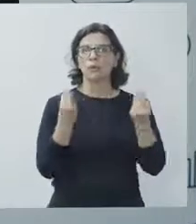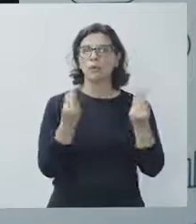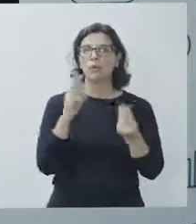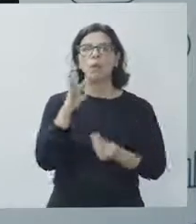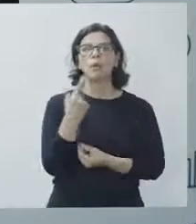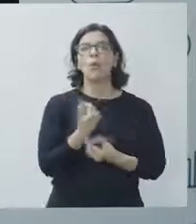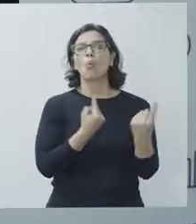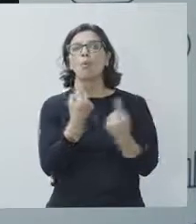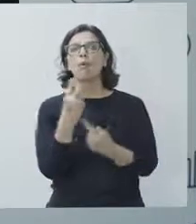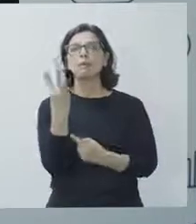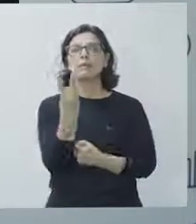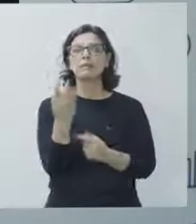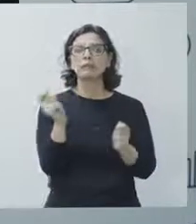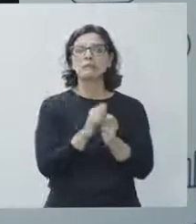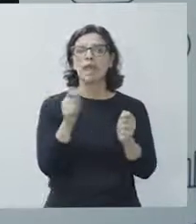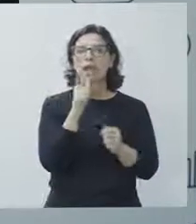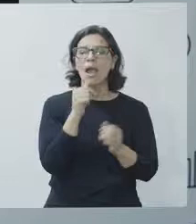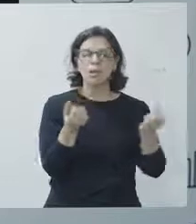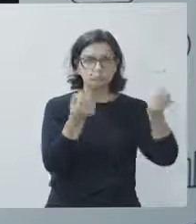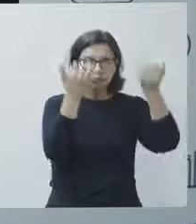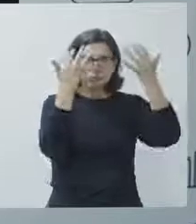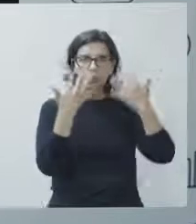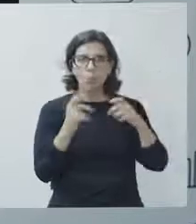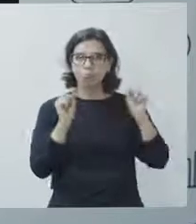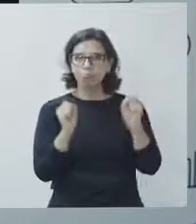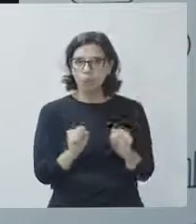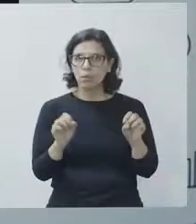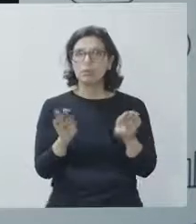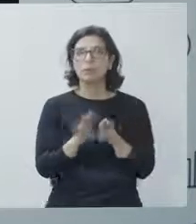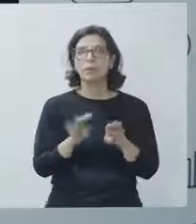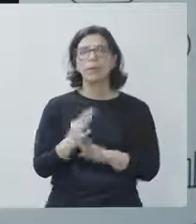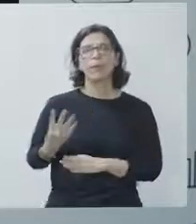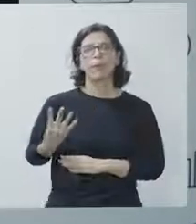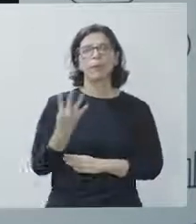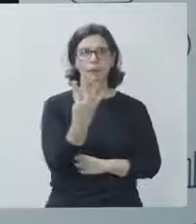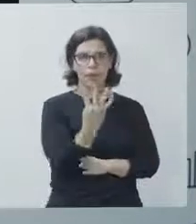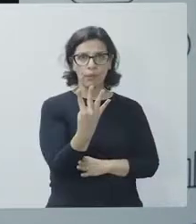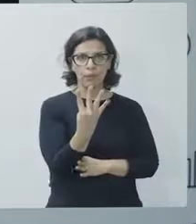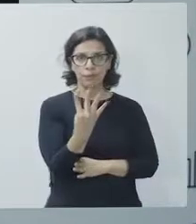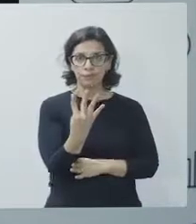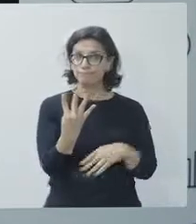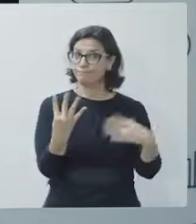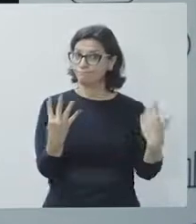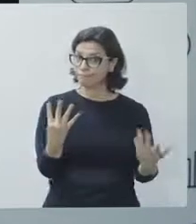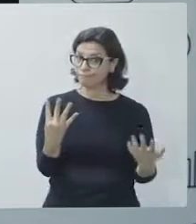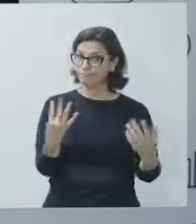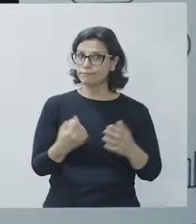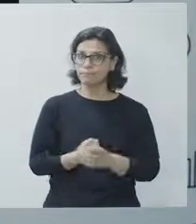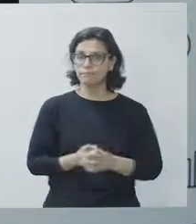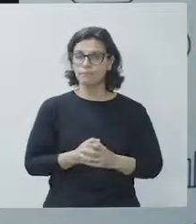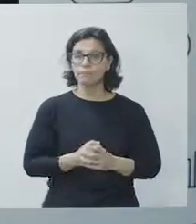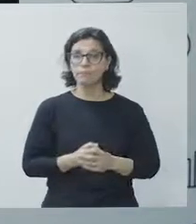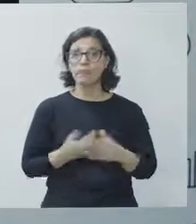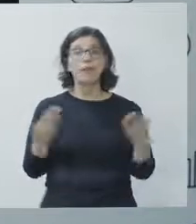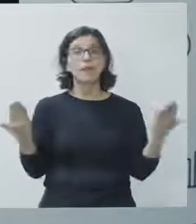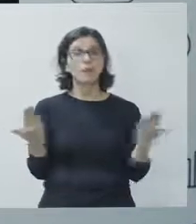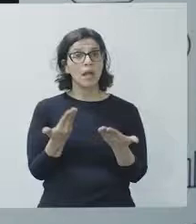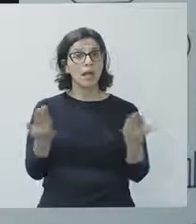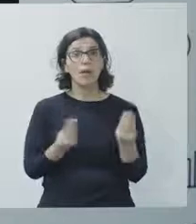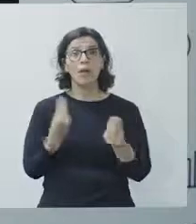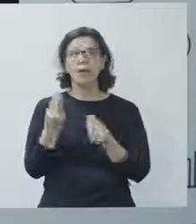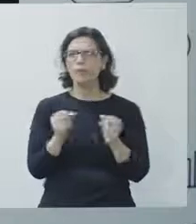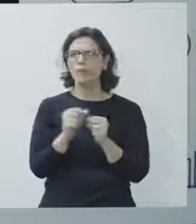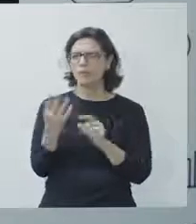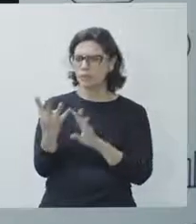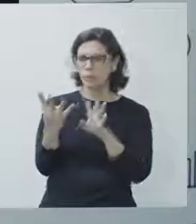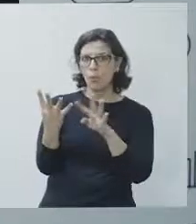decidir entre as três quem que ficaria ali com a fonte. Agora entrou mais uma pessoa, essa quarta pessoa. Será que